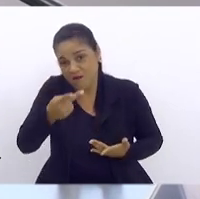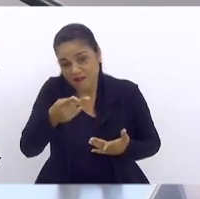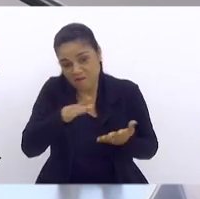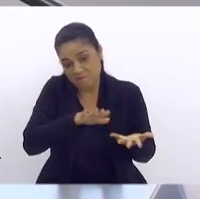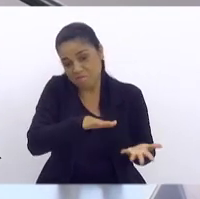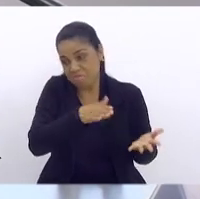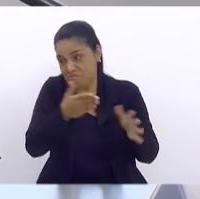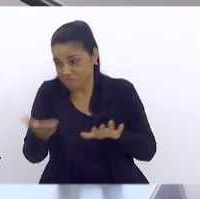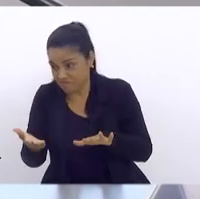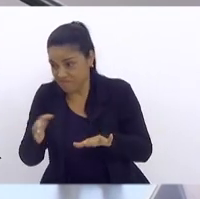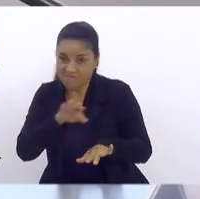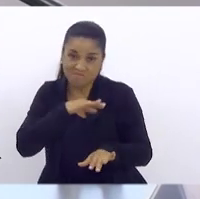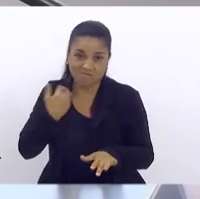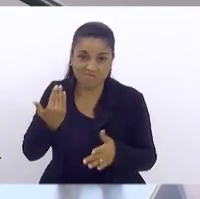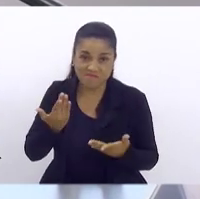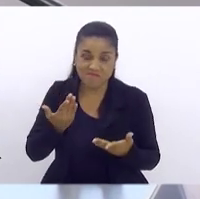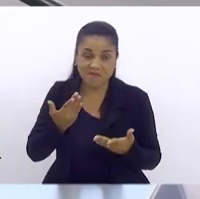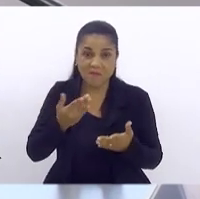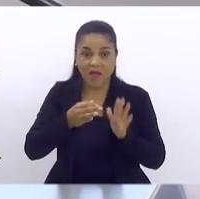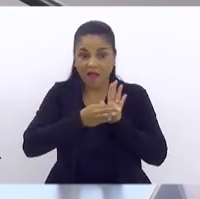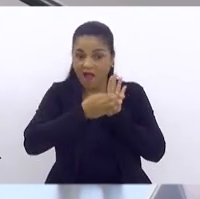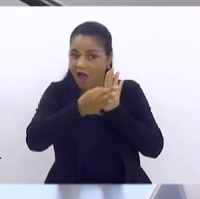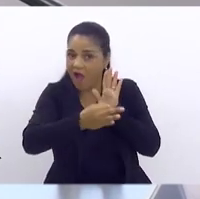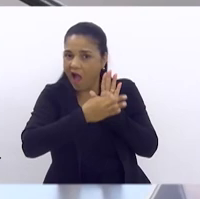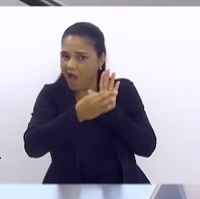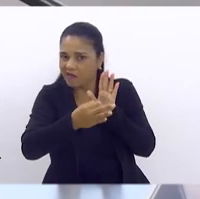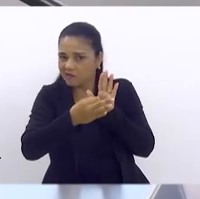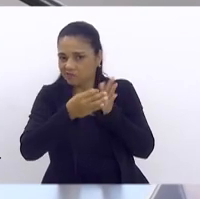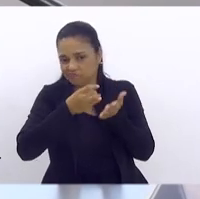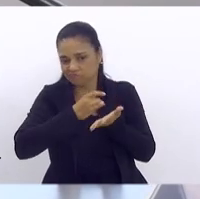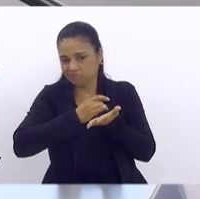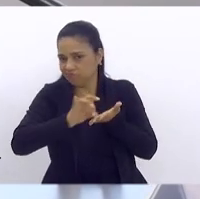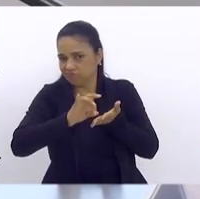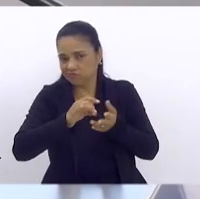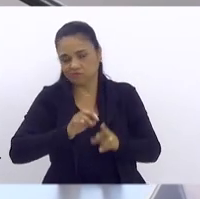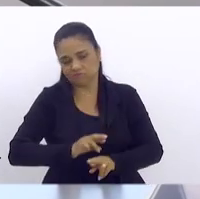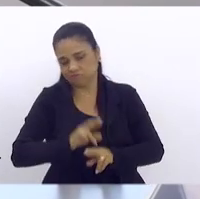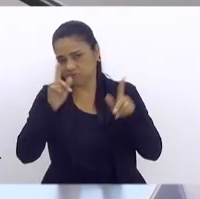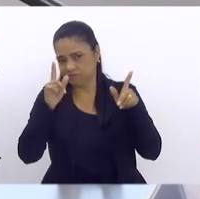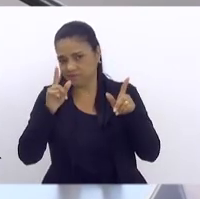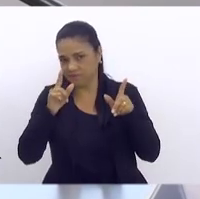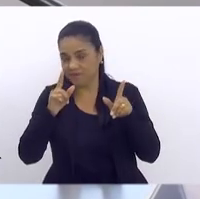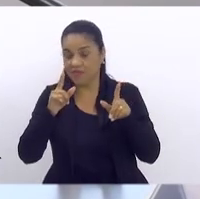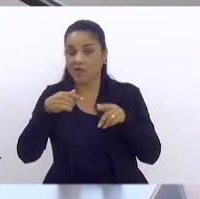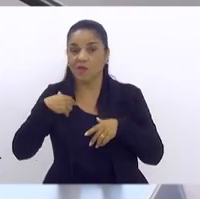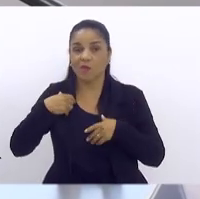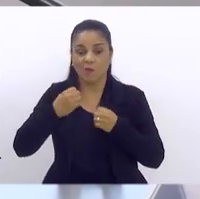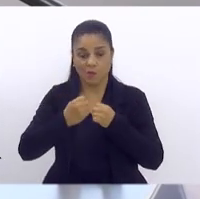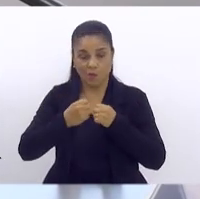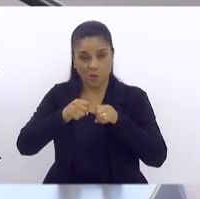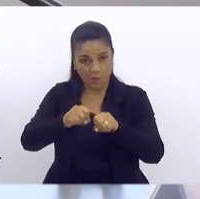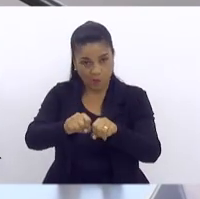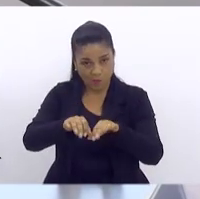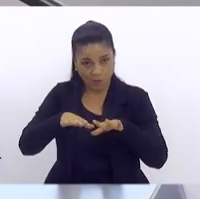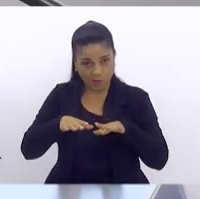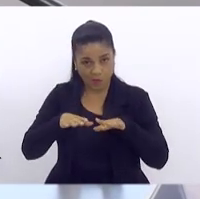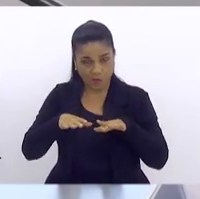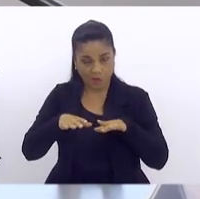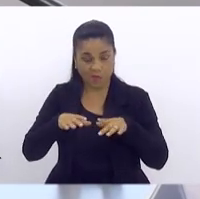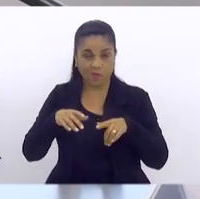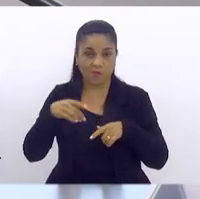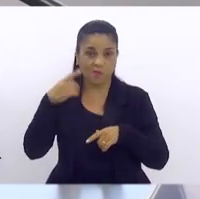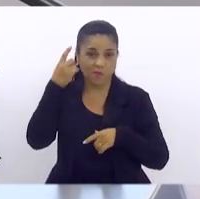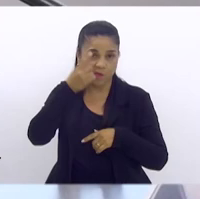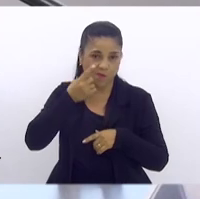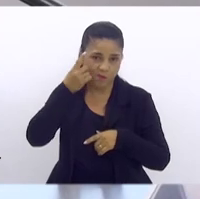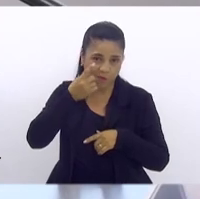Mas a crítica não é o discurso de ódio. Também acho que um parlamentar não chama de ladra nem de